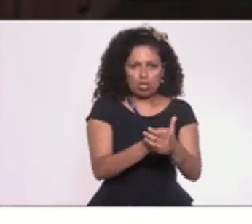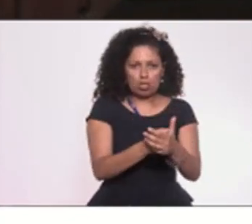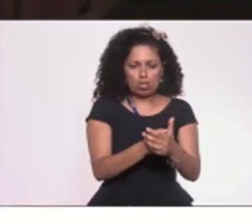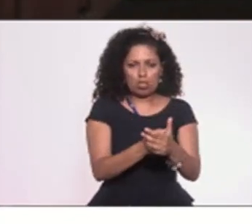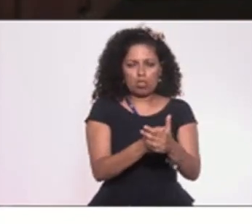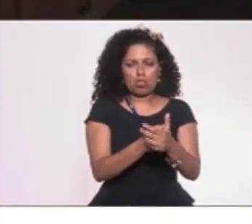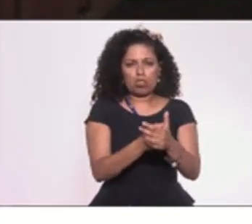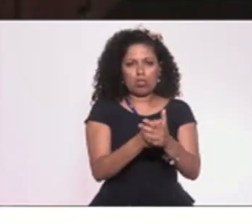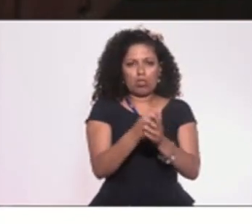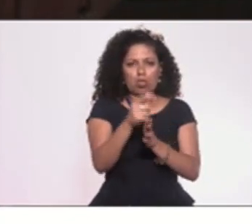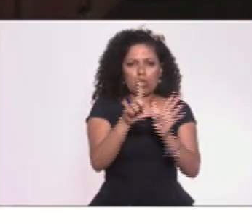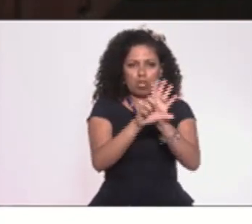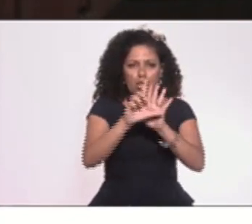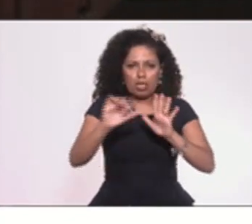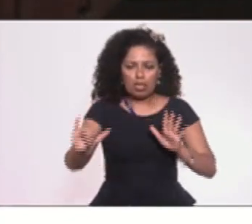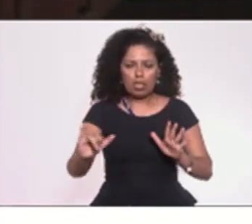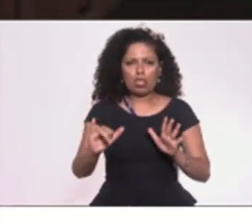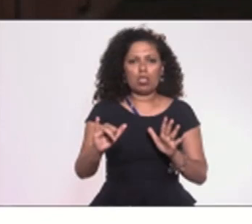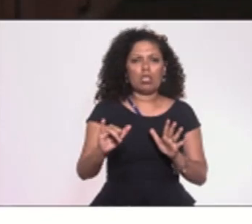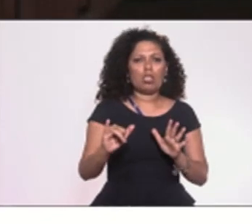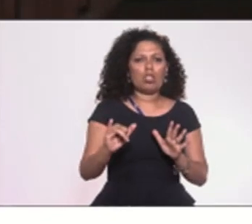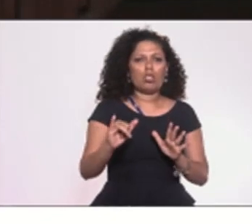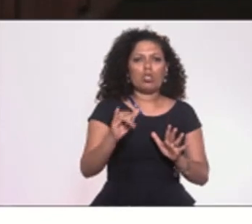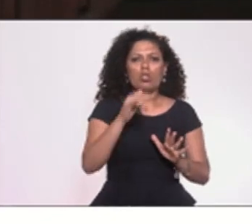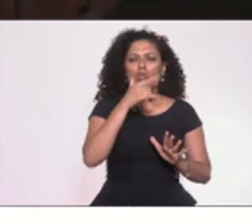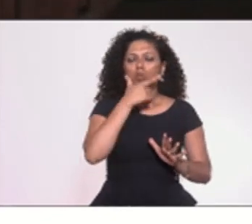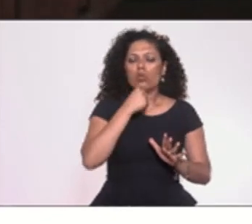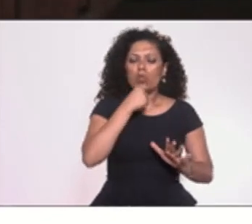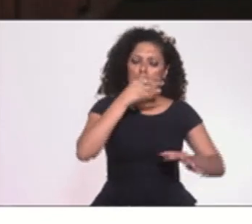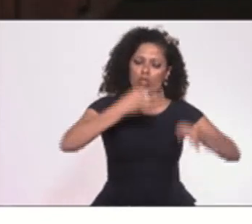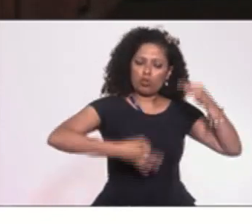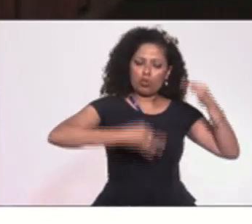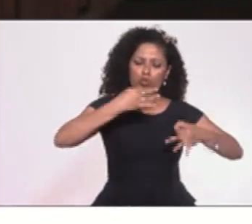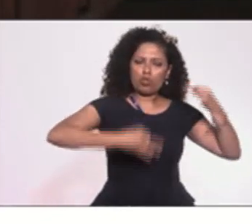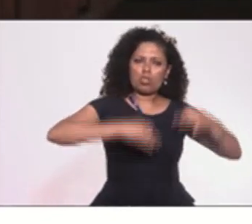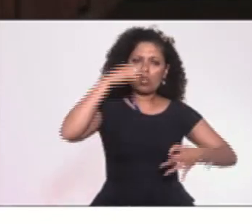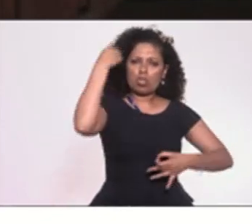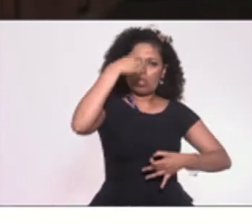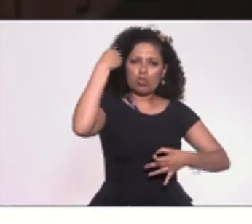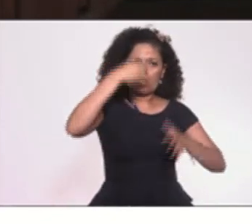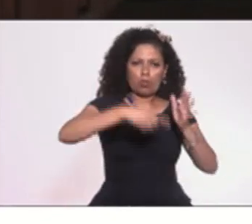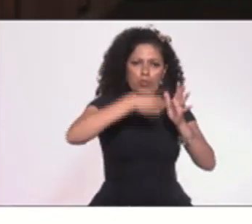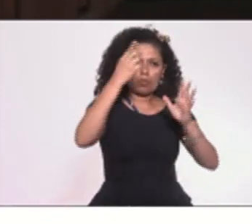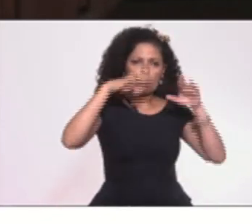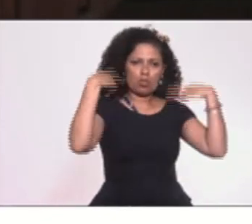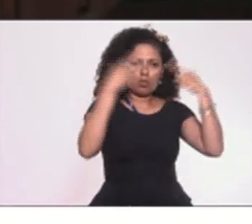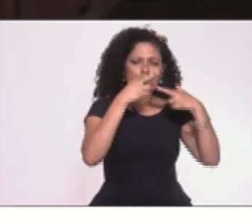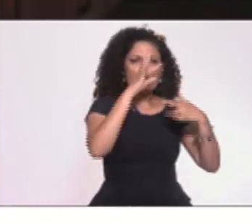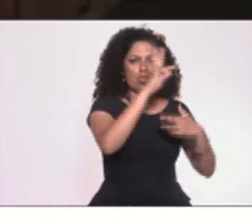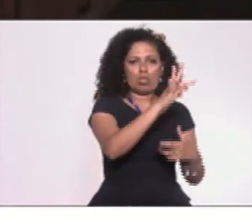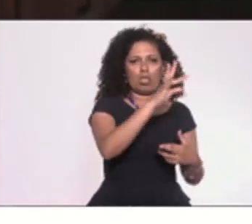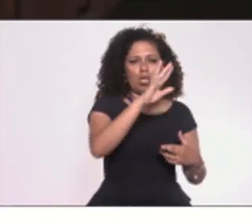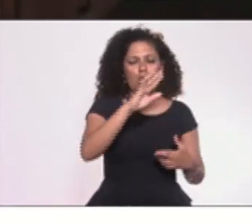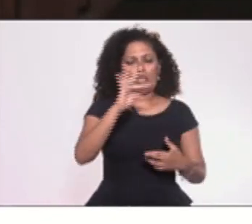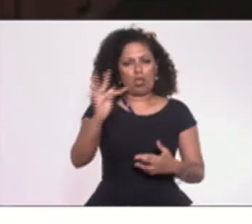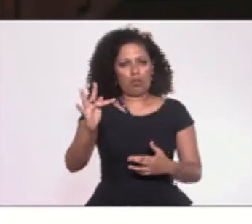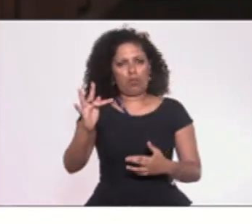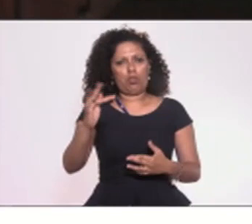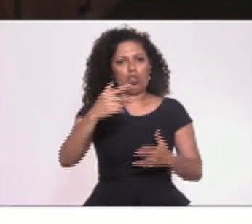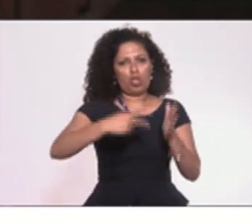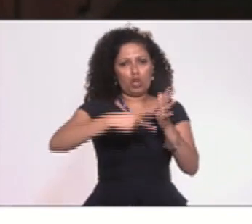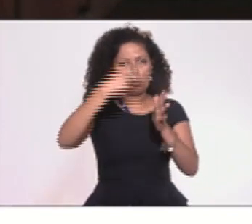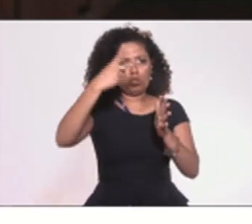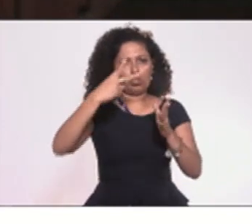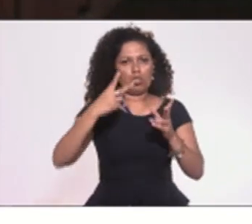colegiada dos desembargadores da primeira sessão especializada do TRF2